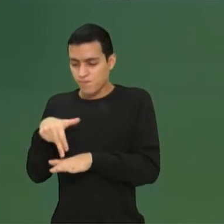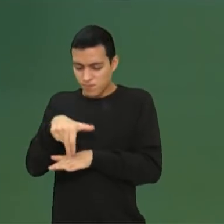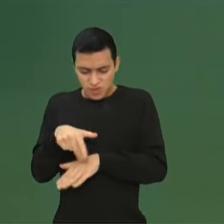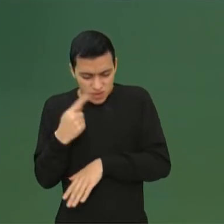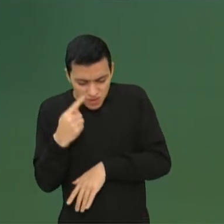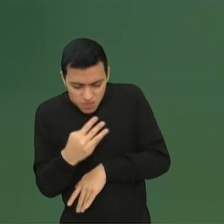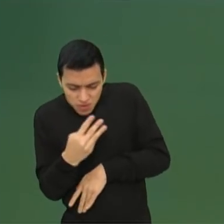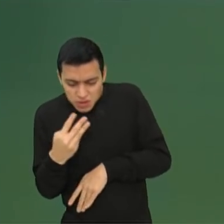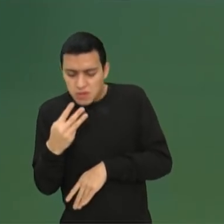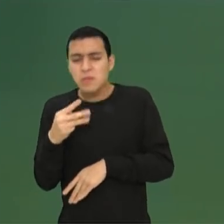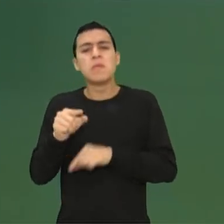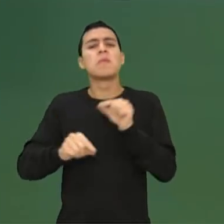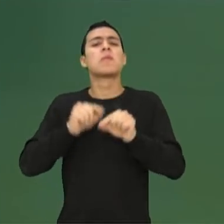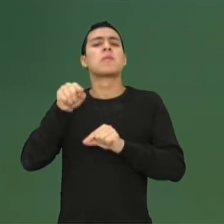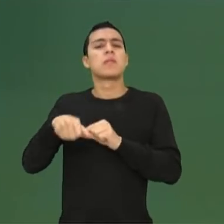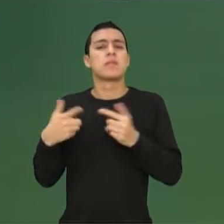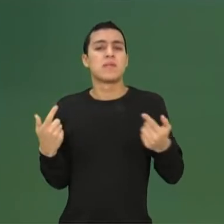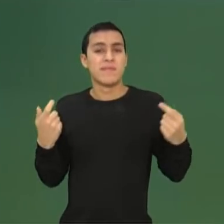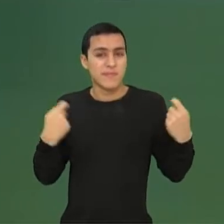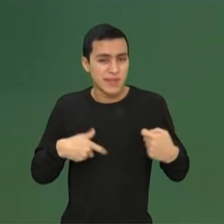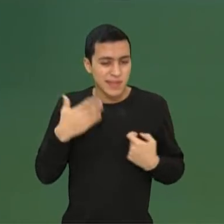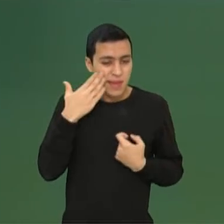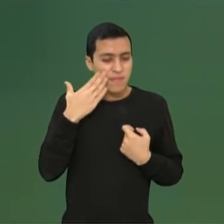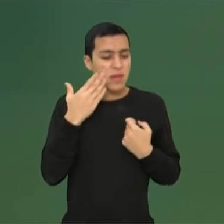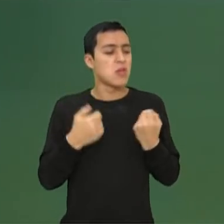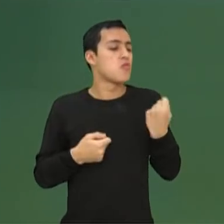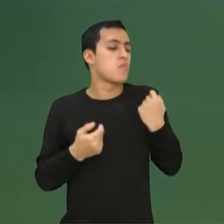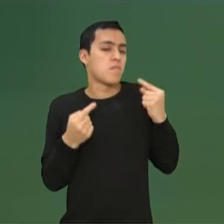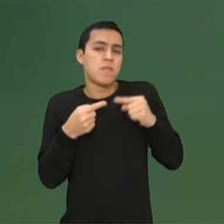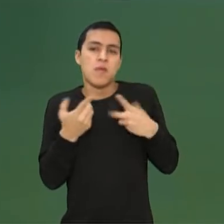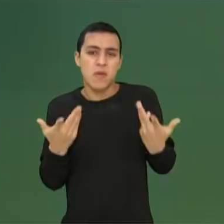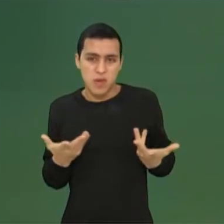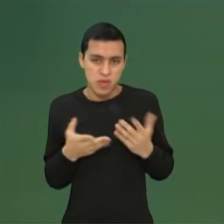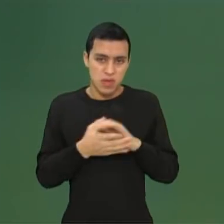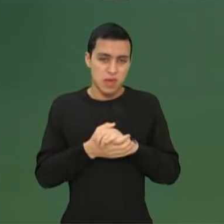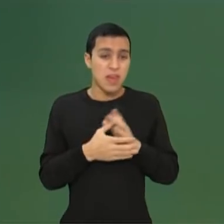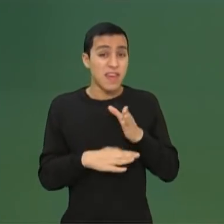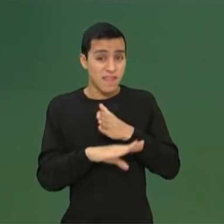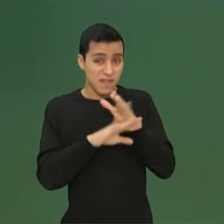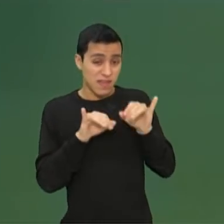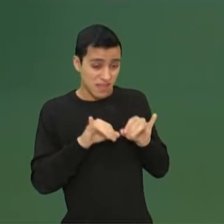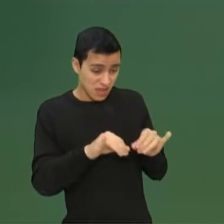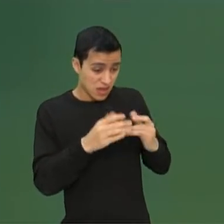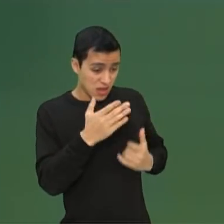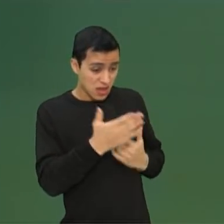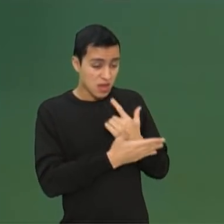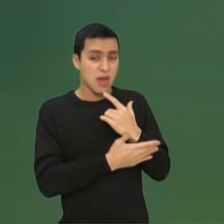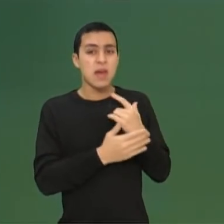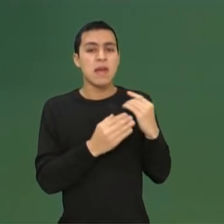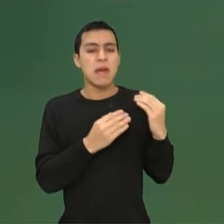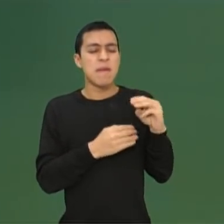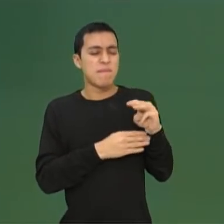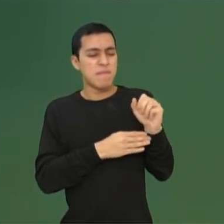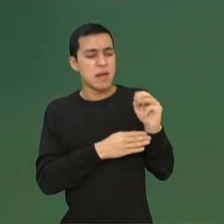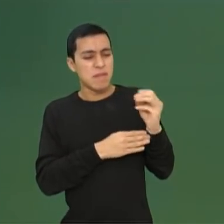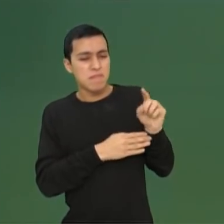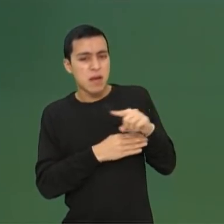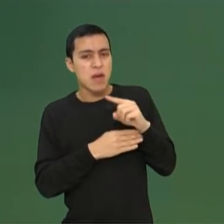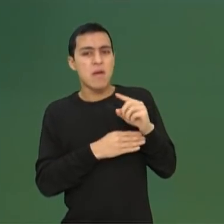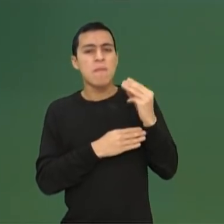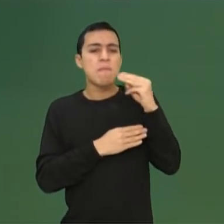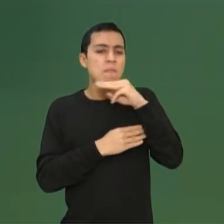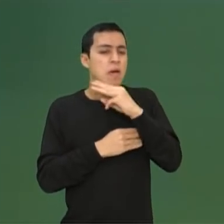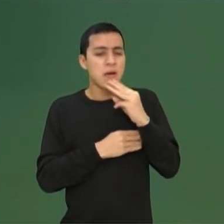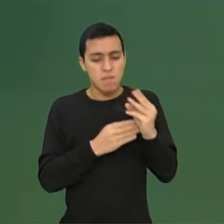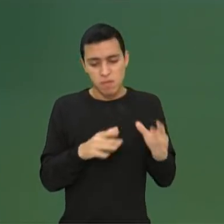Mas 43 o quê? Eu preciso de uma unidade. Você vai no mercado, compra um mamão e coloca sobre a